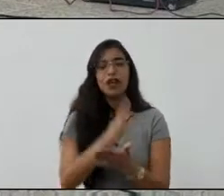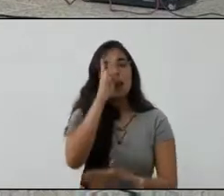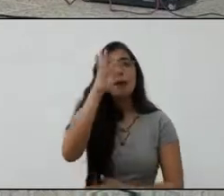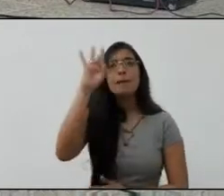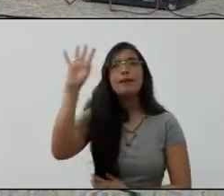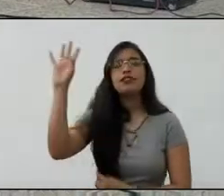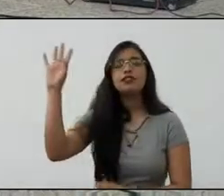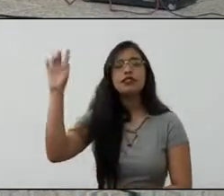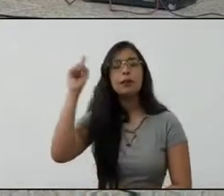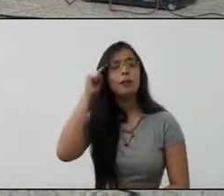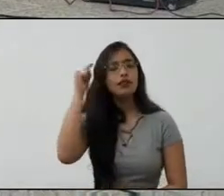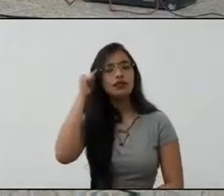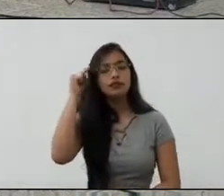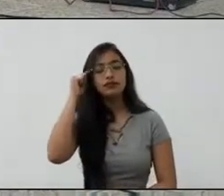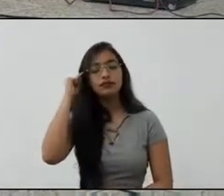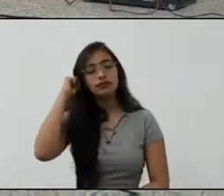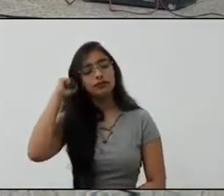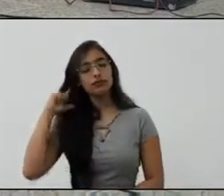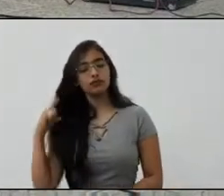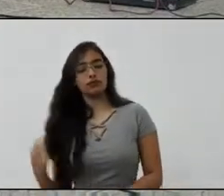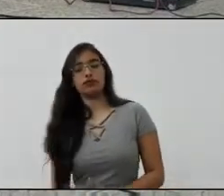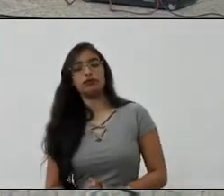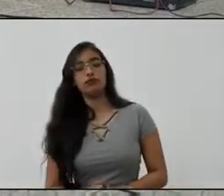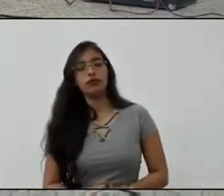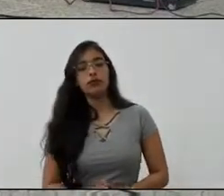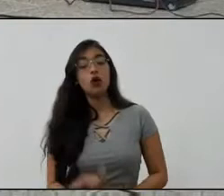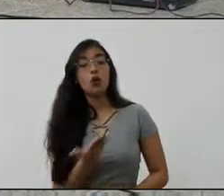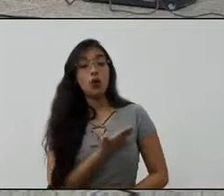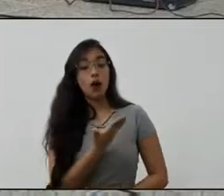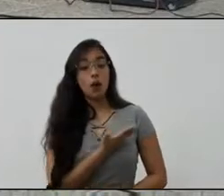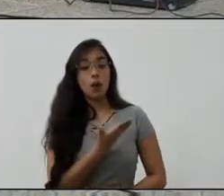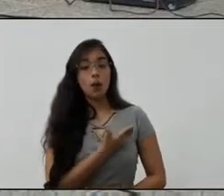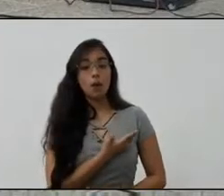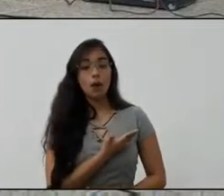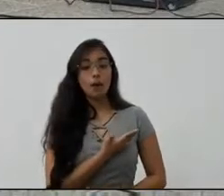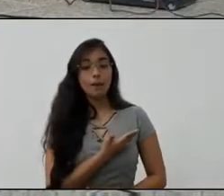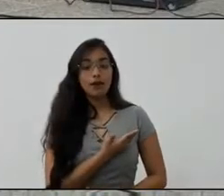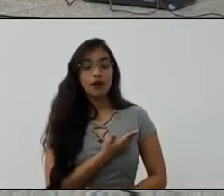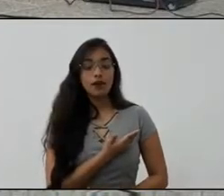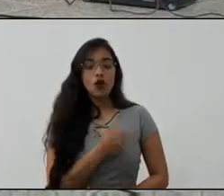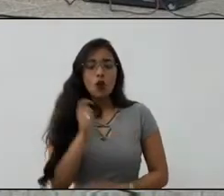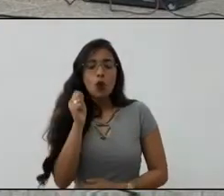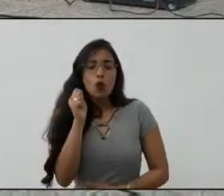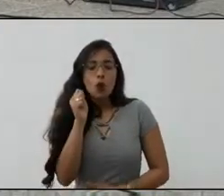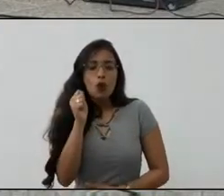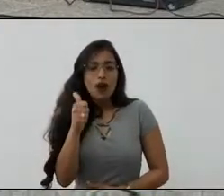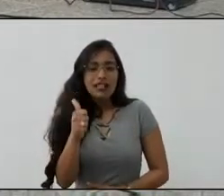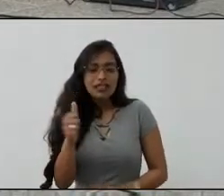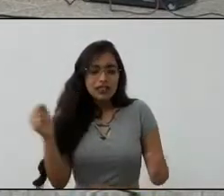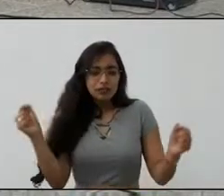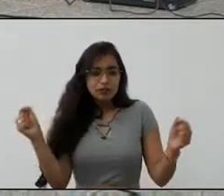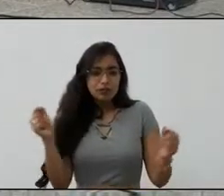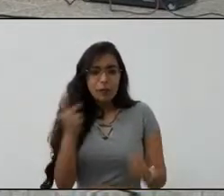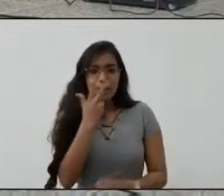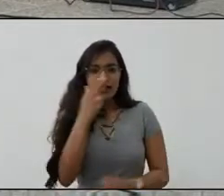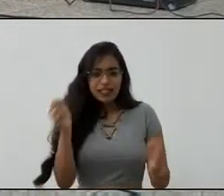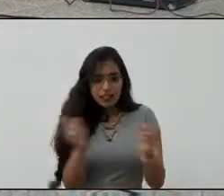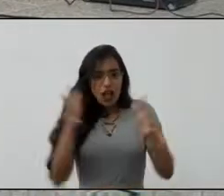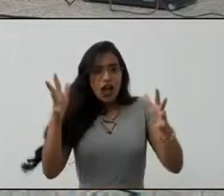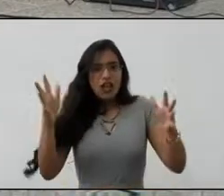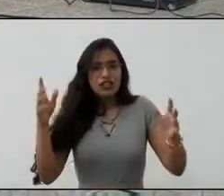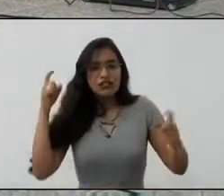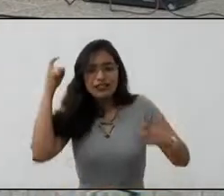Imaginemos, caros irmãos e amigos, um amigo nosso prestes a explodir de ansiedade,